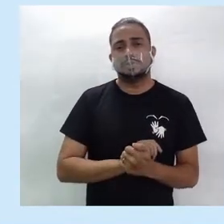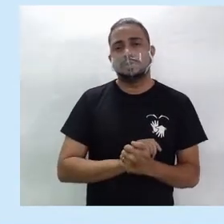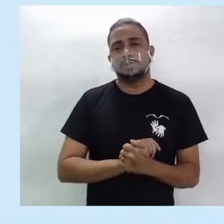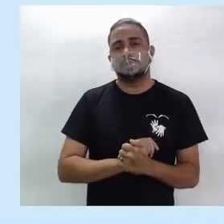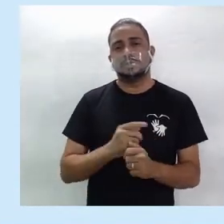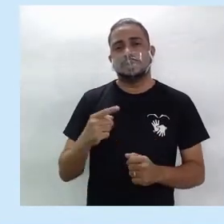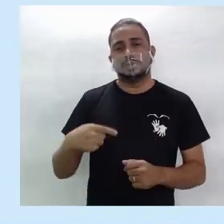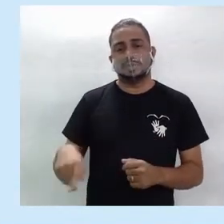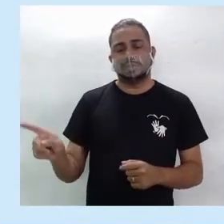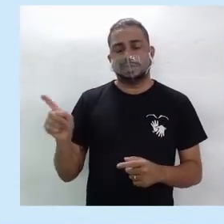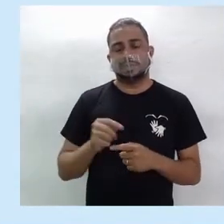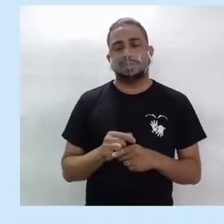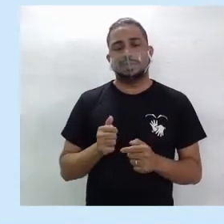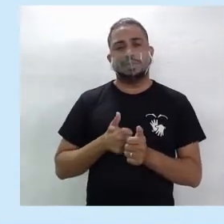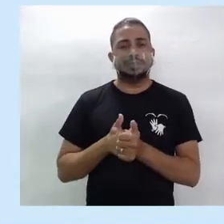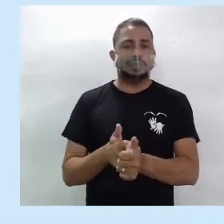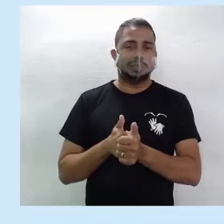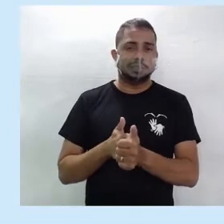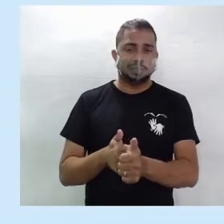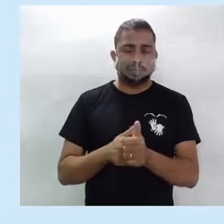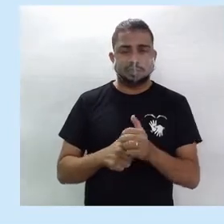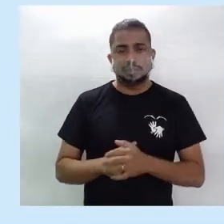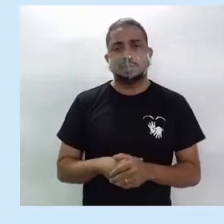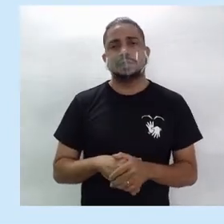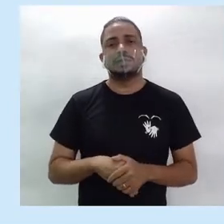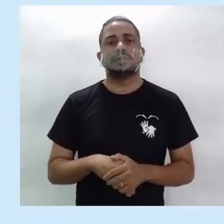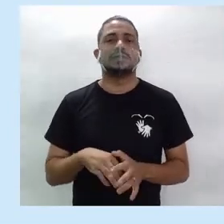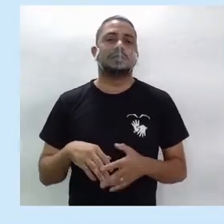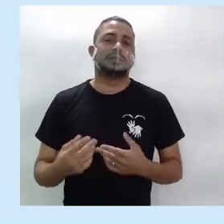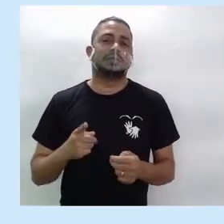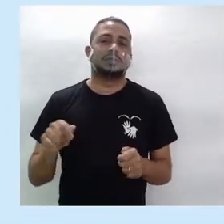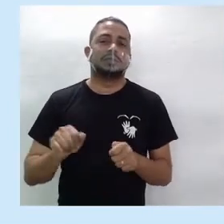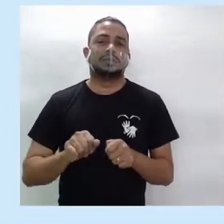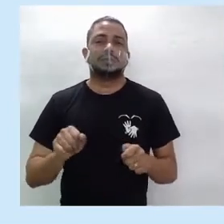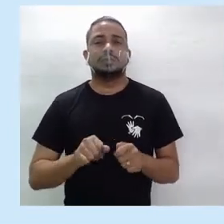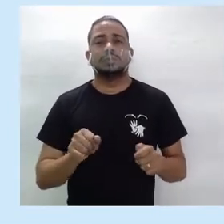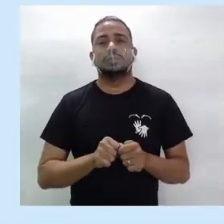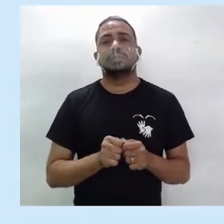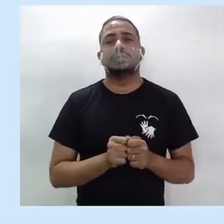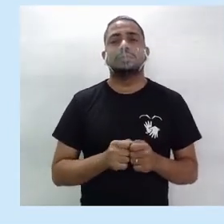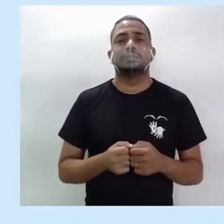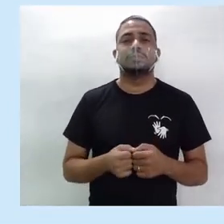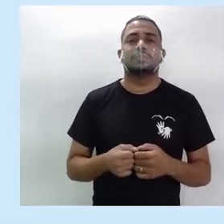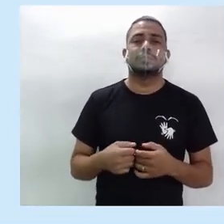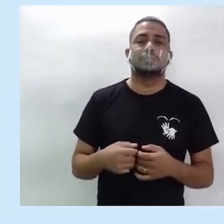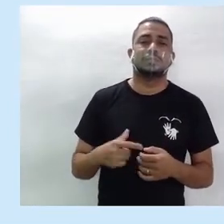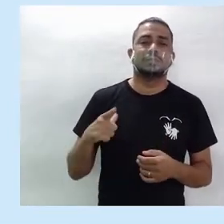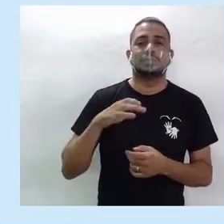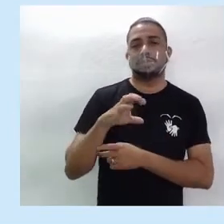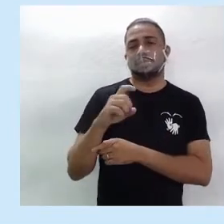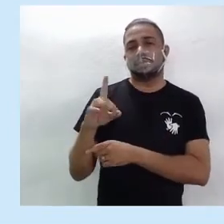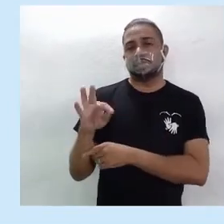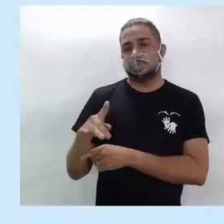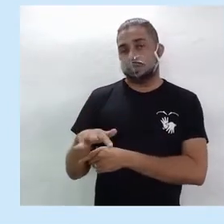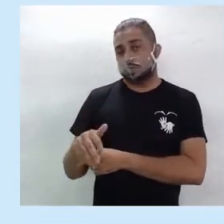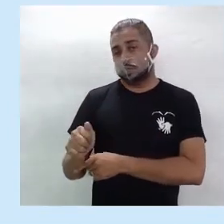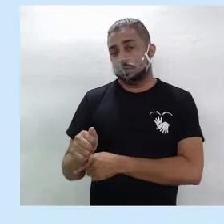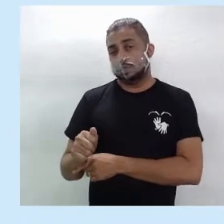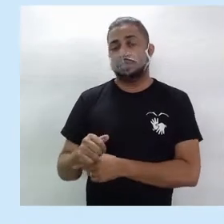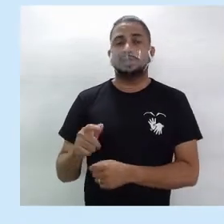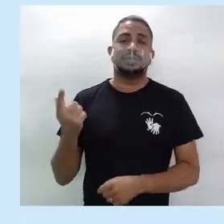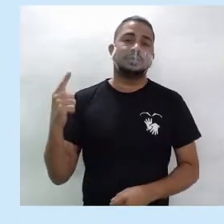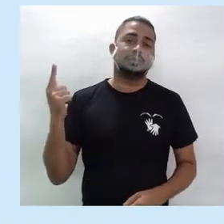para você ir, né, para você seguir, um caminho para você seguir. Isso é feito por meio das coordenadas geográficas,